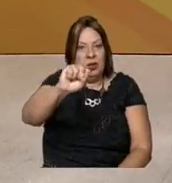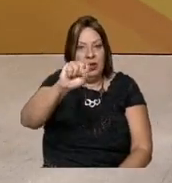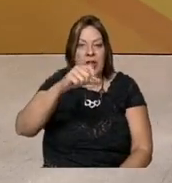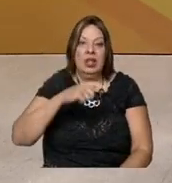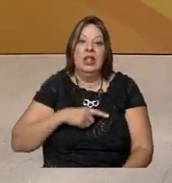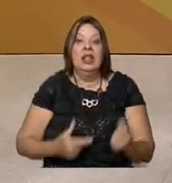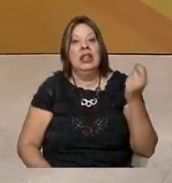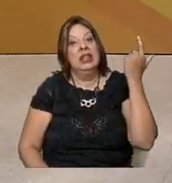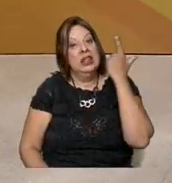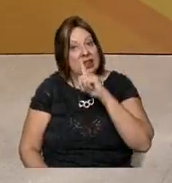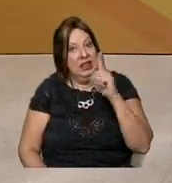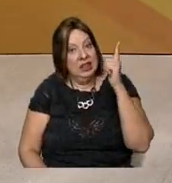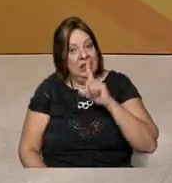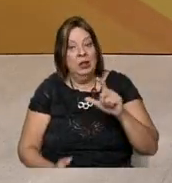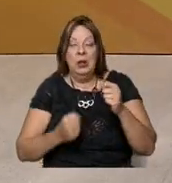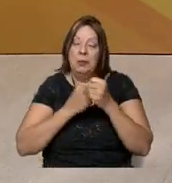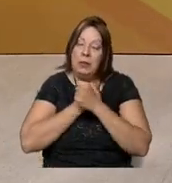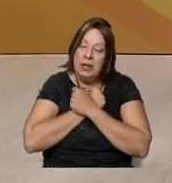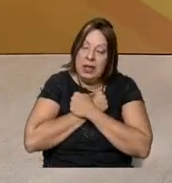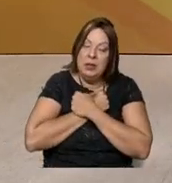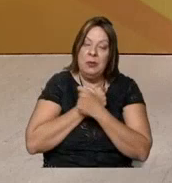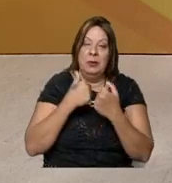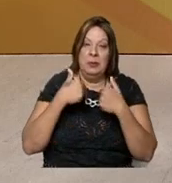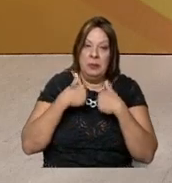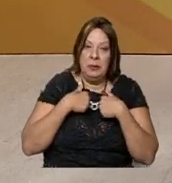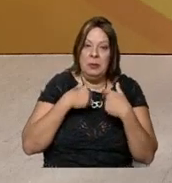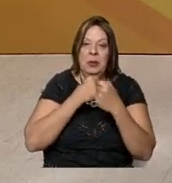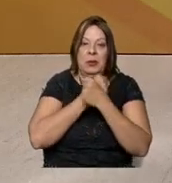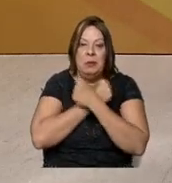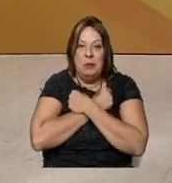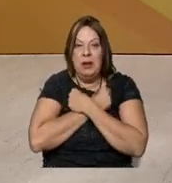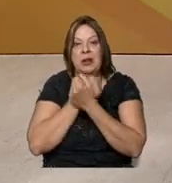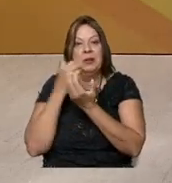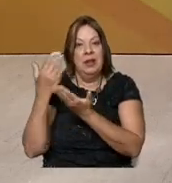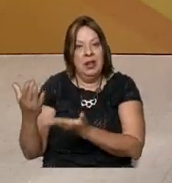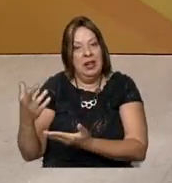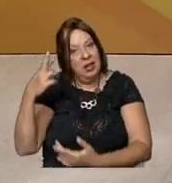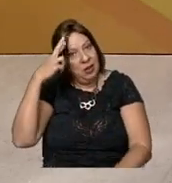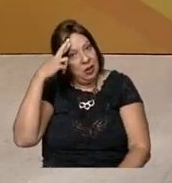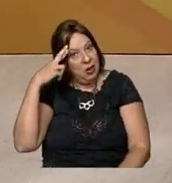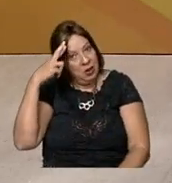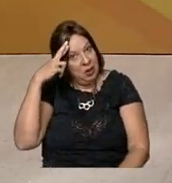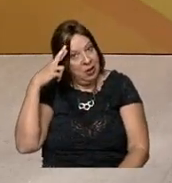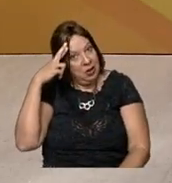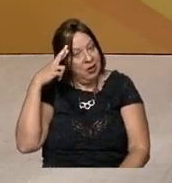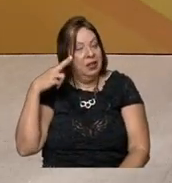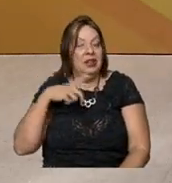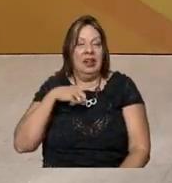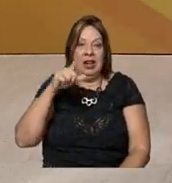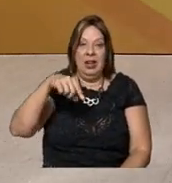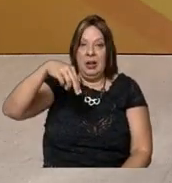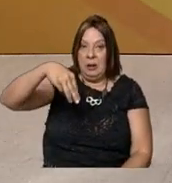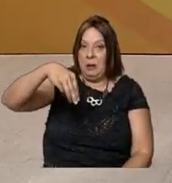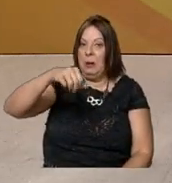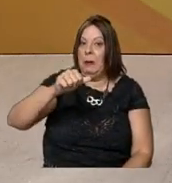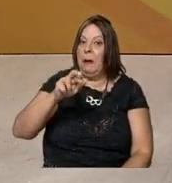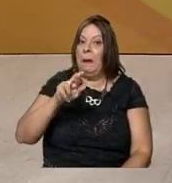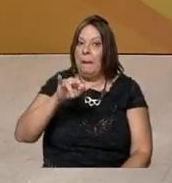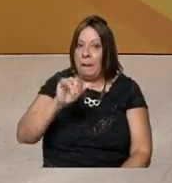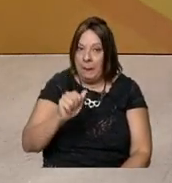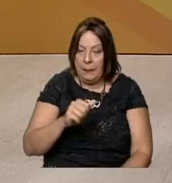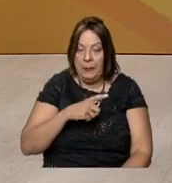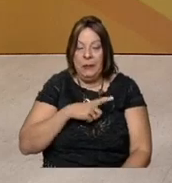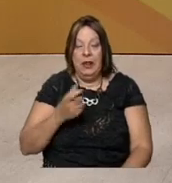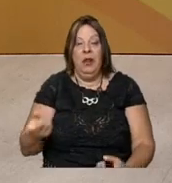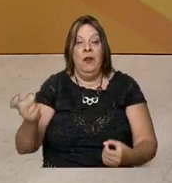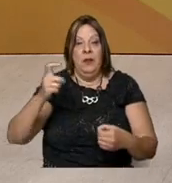foi contemplada, mandou um abraço para você e mandou um abraço para mim, ó. Beijo para você. Dona Maria da Natividade lá em Salgado. Mas enfim, voltando agora para o